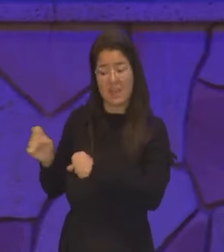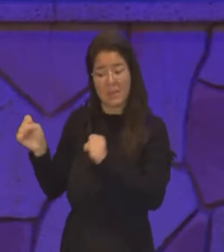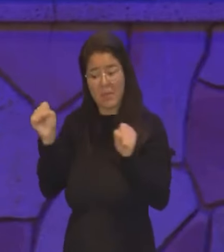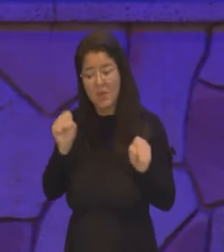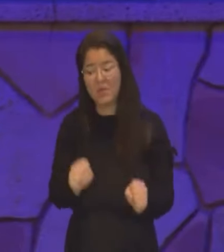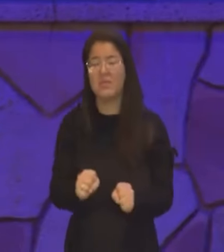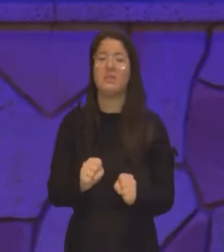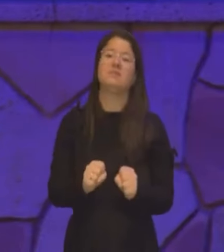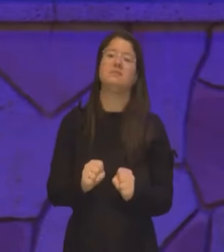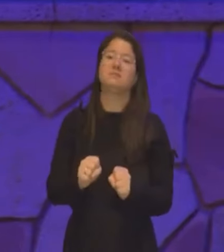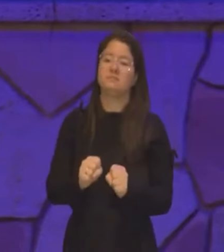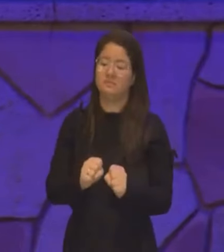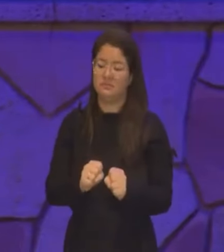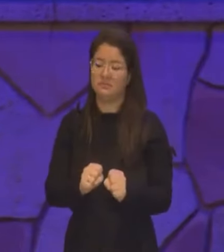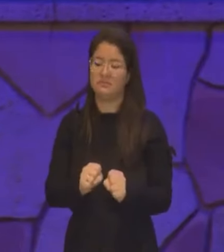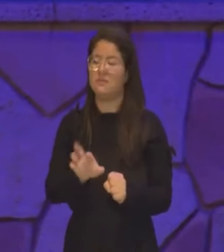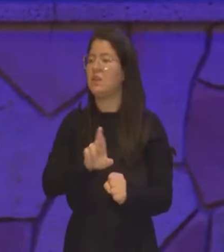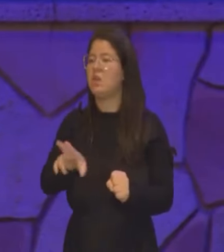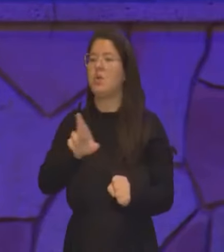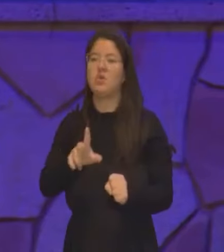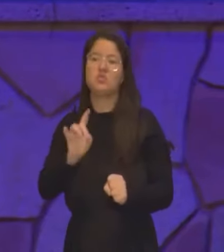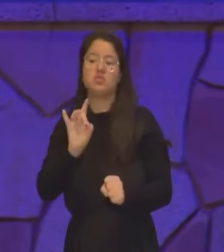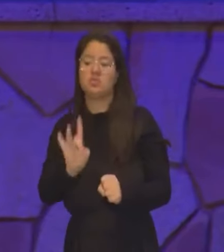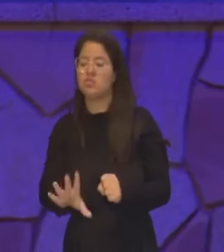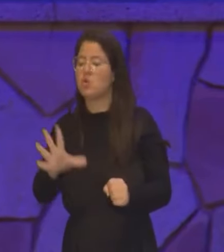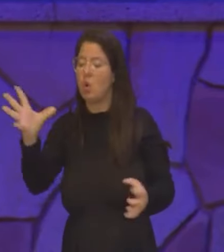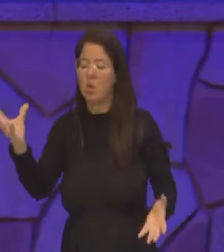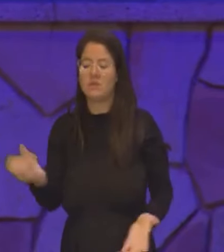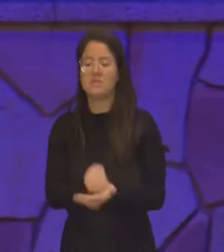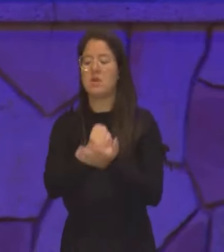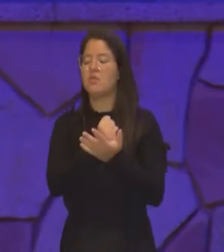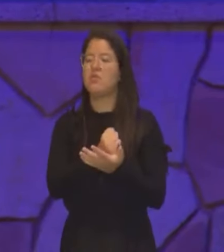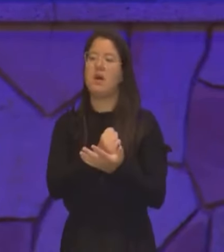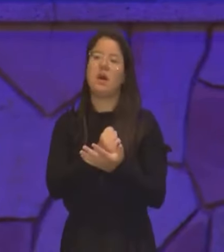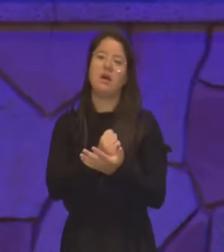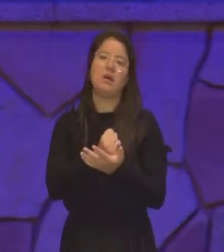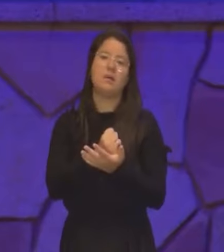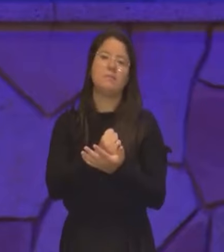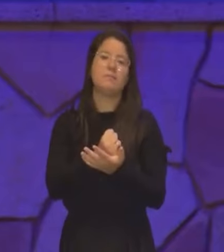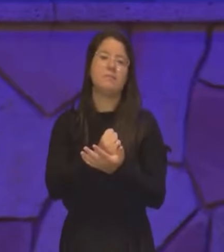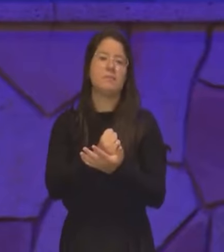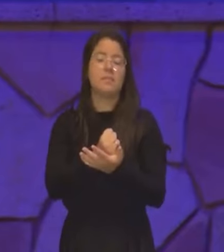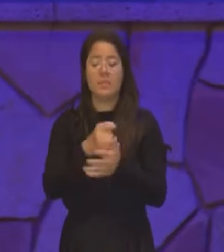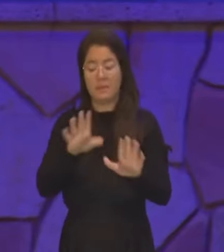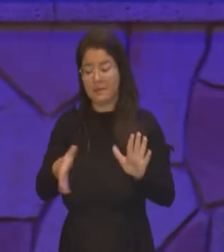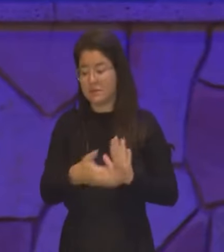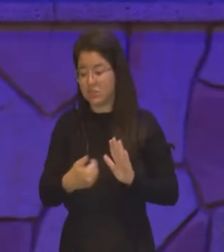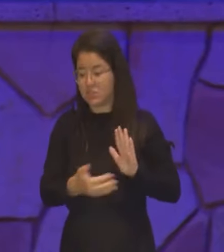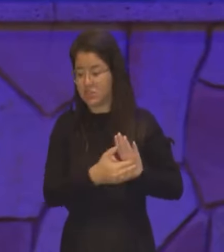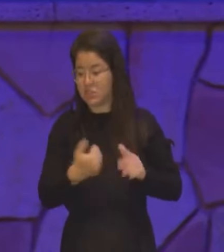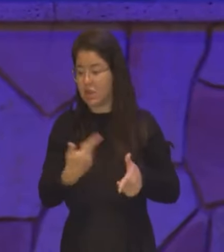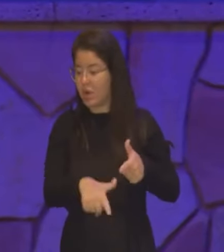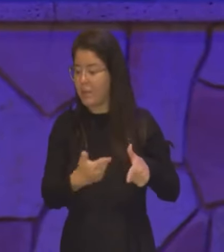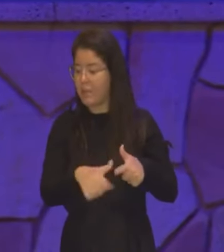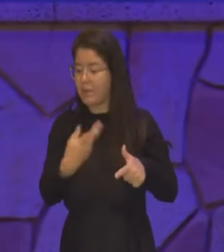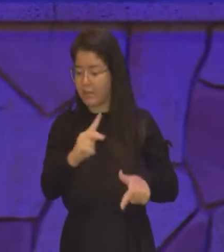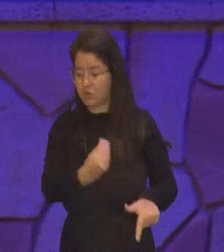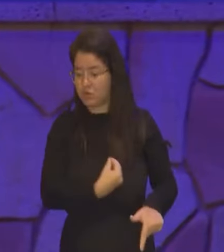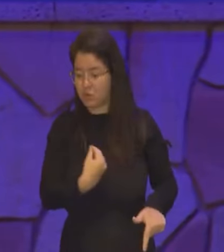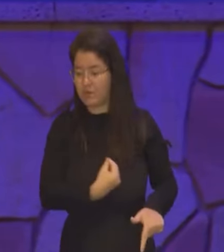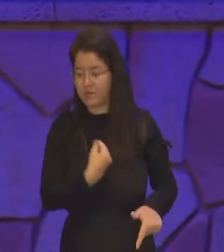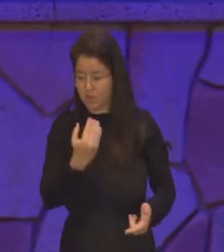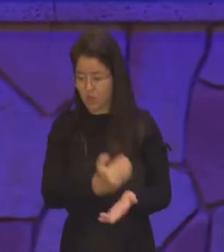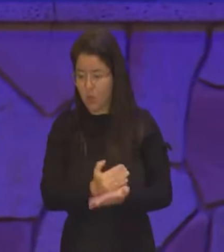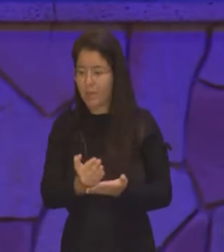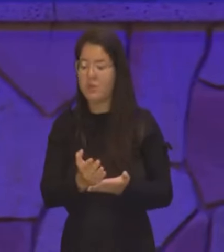poderoso para não apenas restaurar o seu coração, mas para também remover o caos da sua vida que se